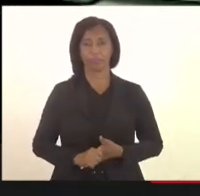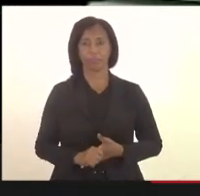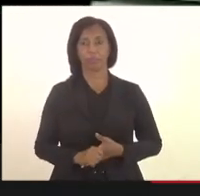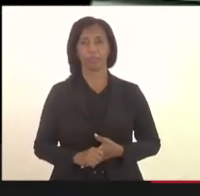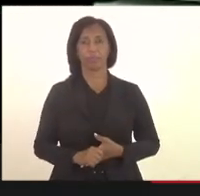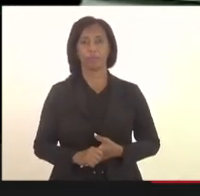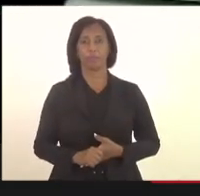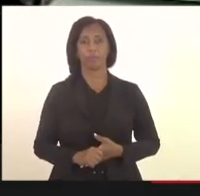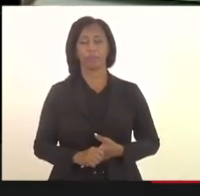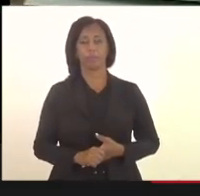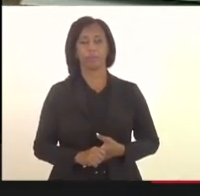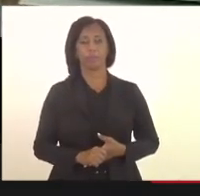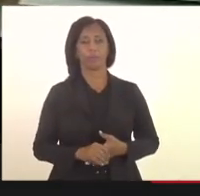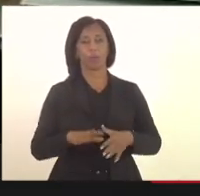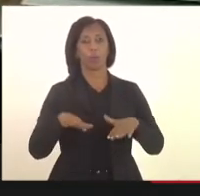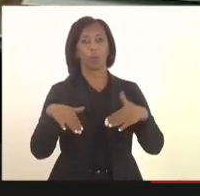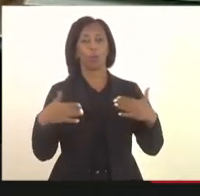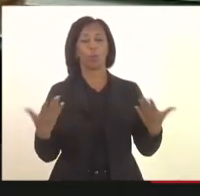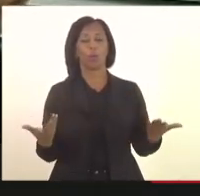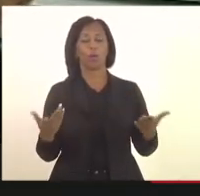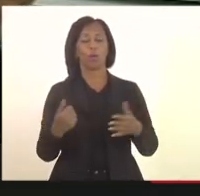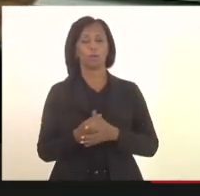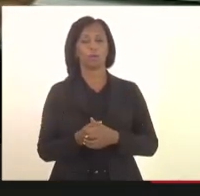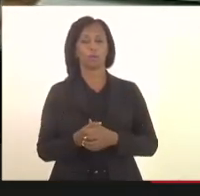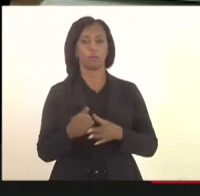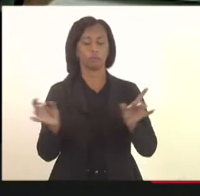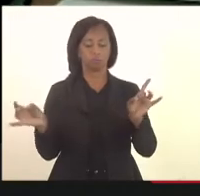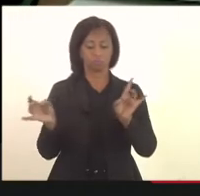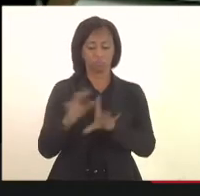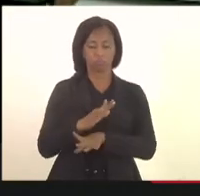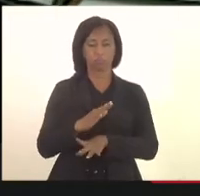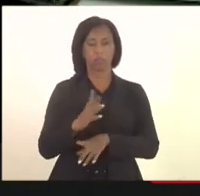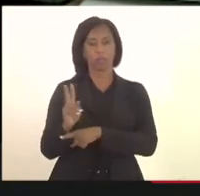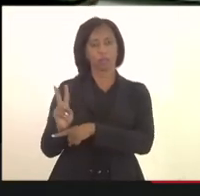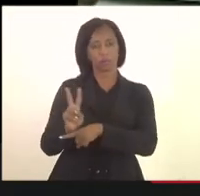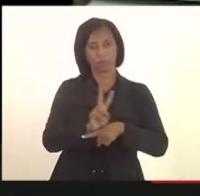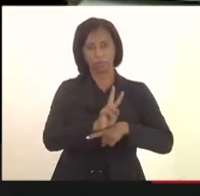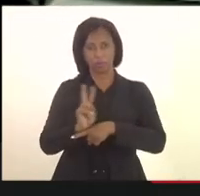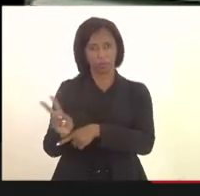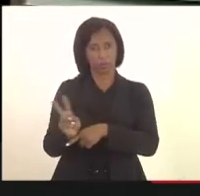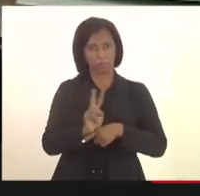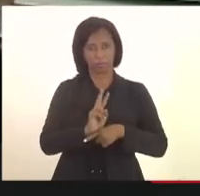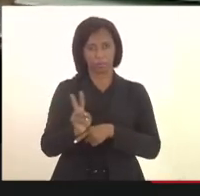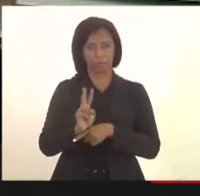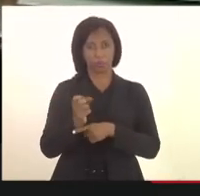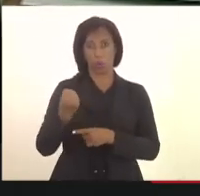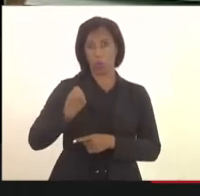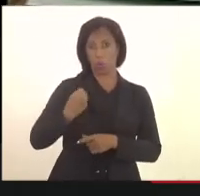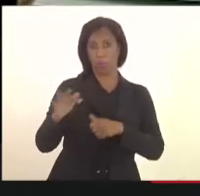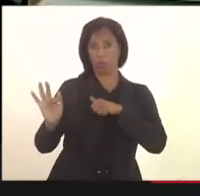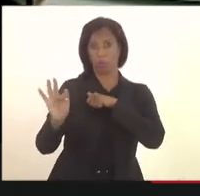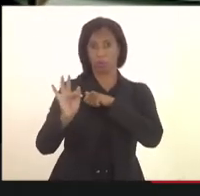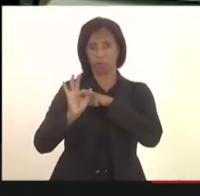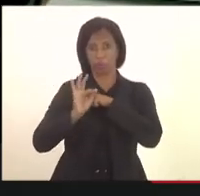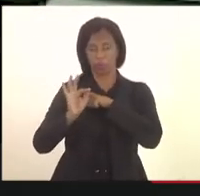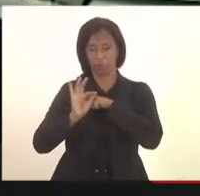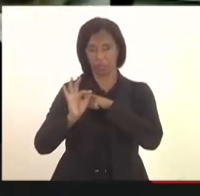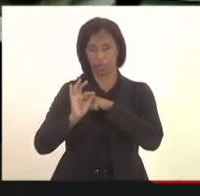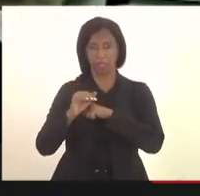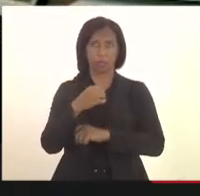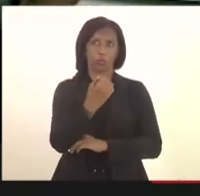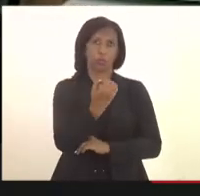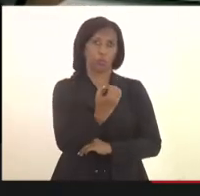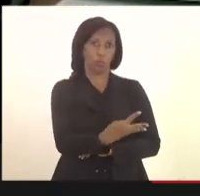quanto à complexidade dessa fiscalização. Número de técnicos de